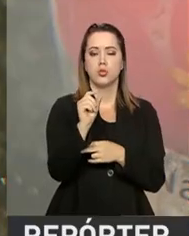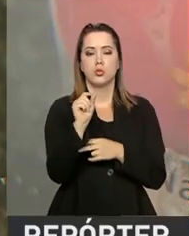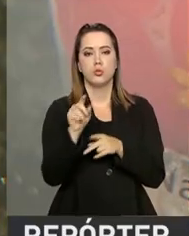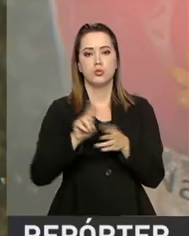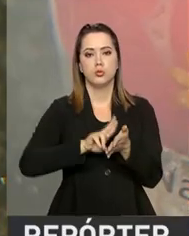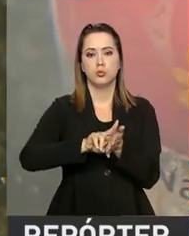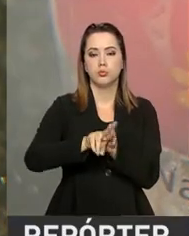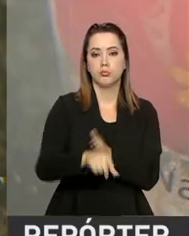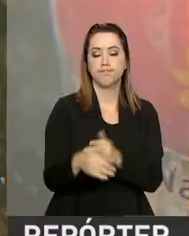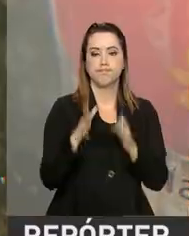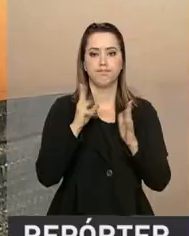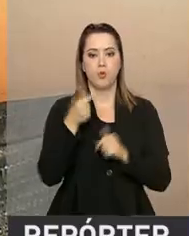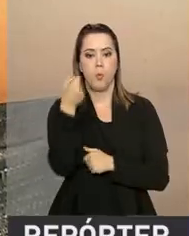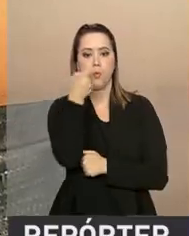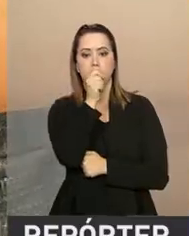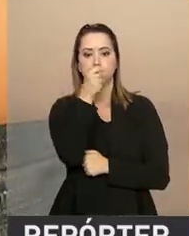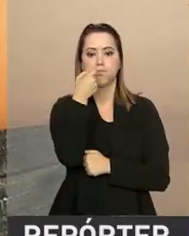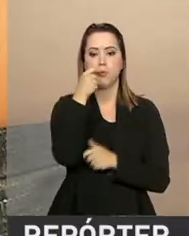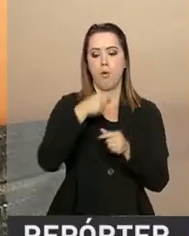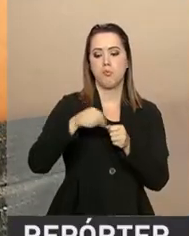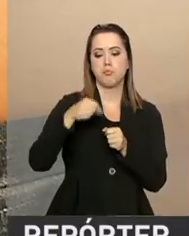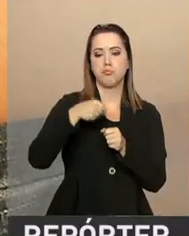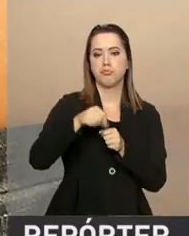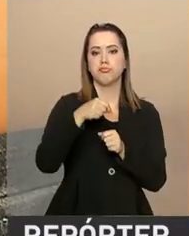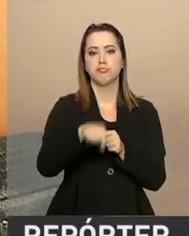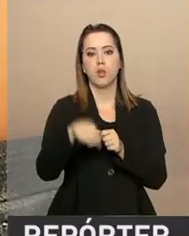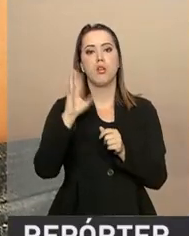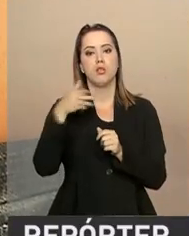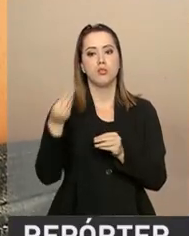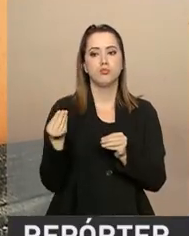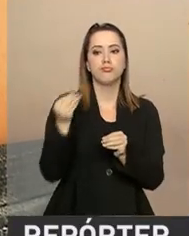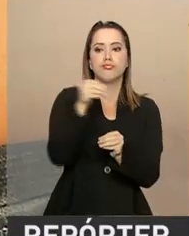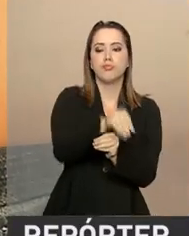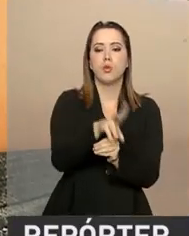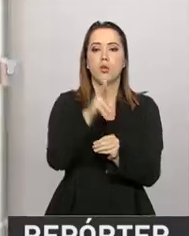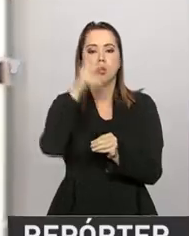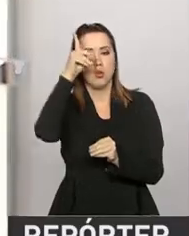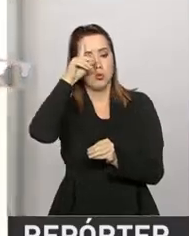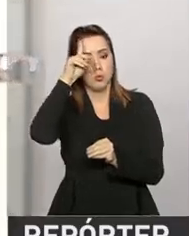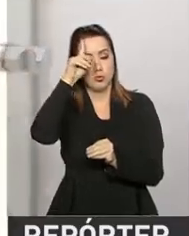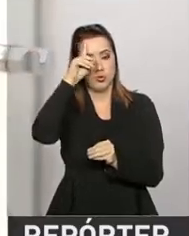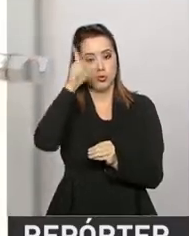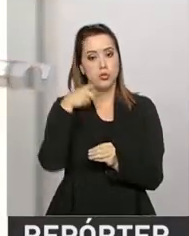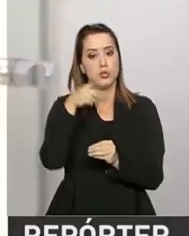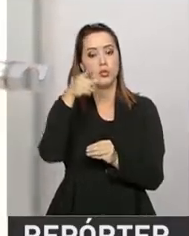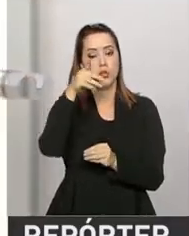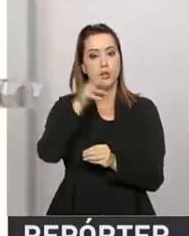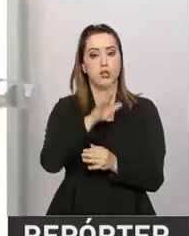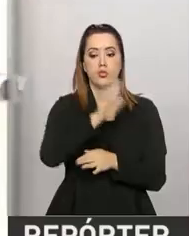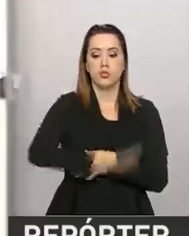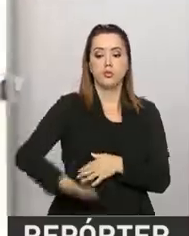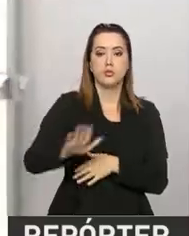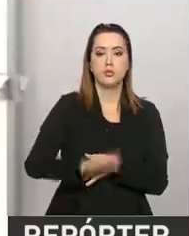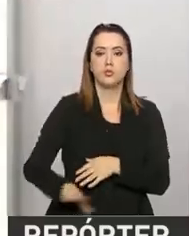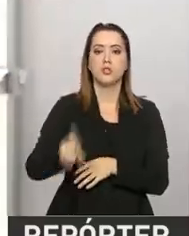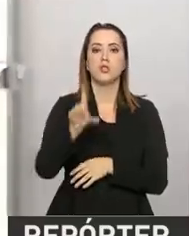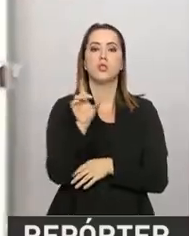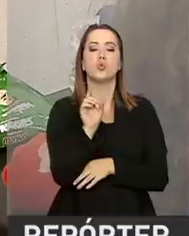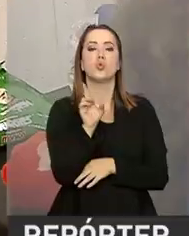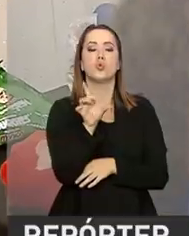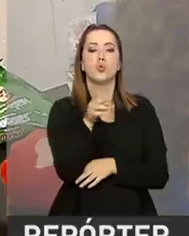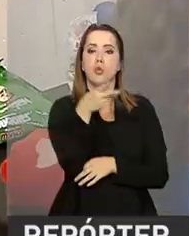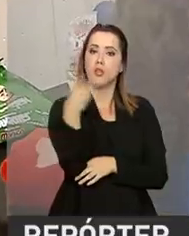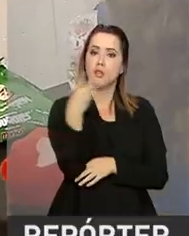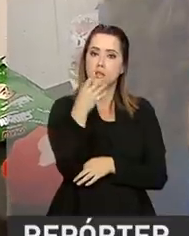e de produtos de beleza, já se incorporou ao dia a dia de meninos e meninas. A Nina, por exemplo, com apenas